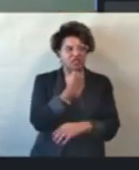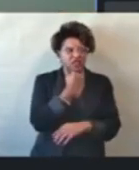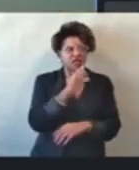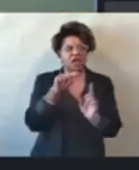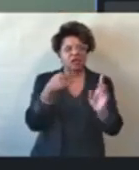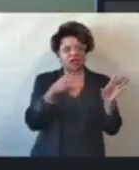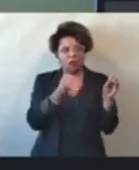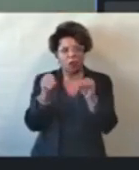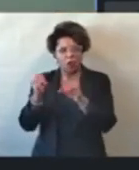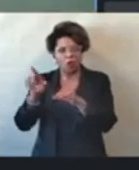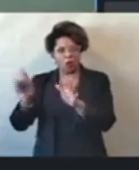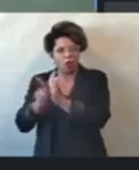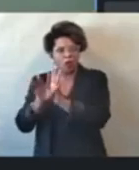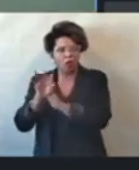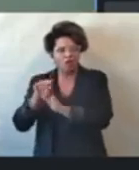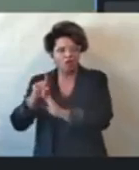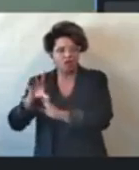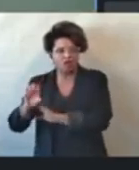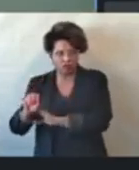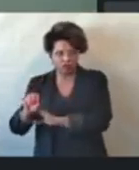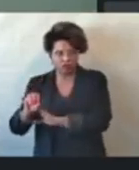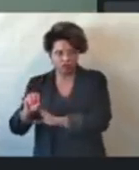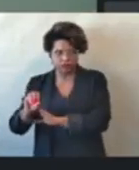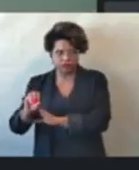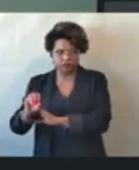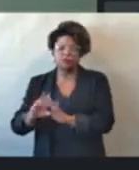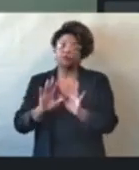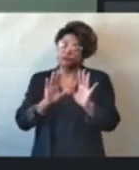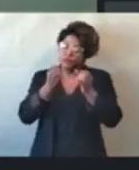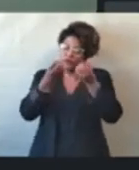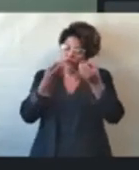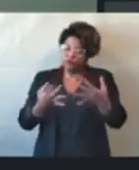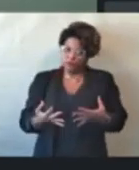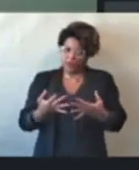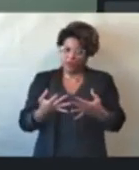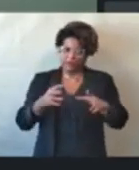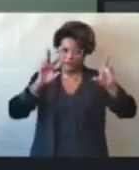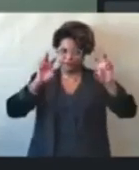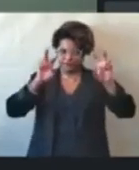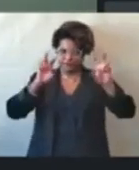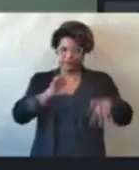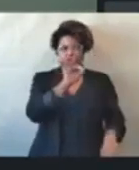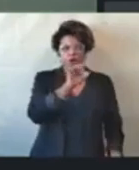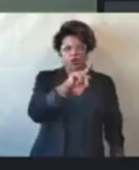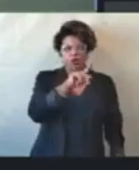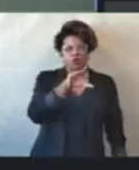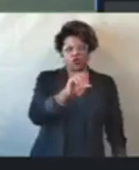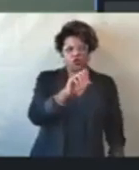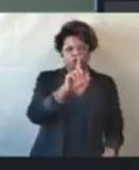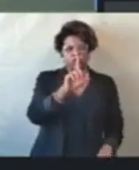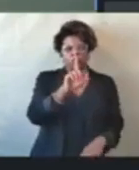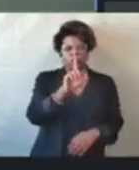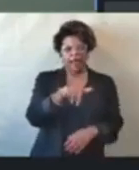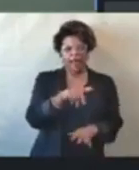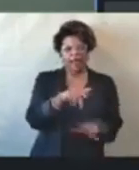O fundo é uma unidade orçamentária do orçamento, né? Então, mas para me entender, Bruno, onde que ele passa aqui? O fundo ele é uma